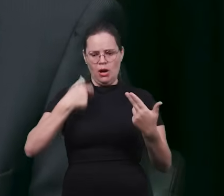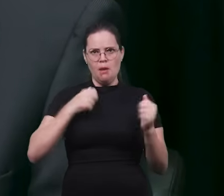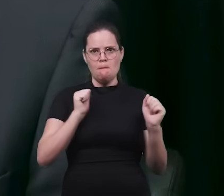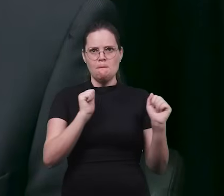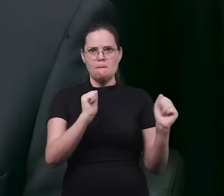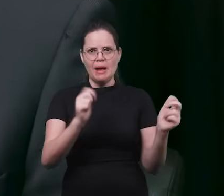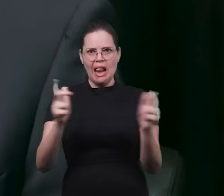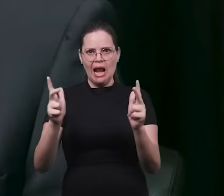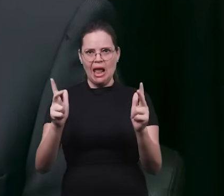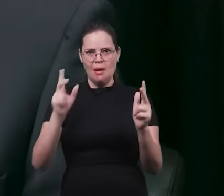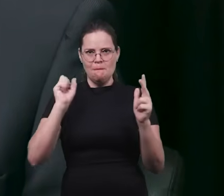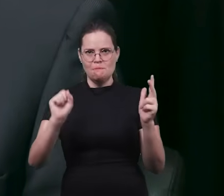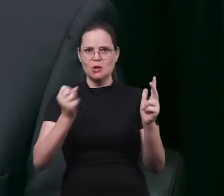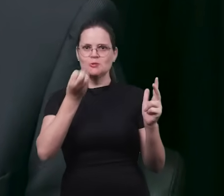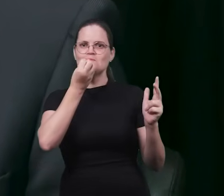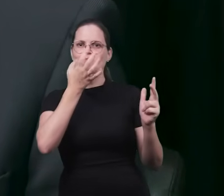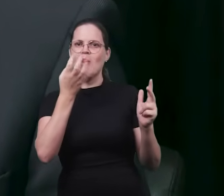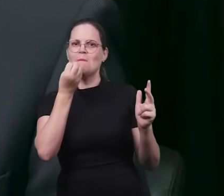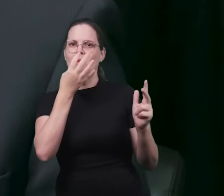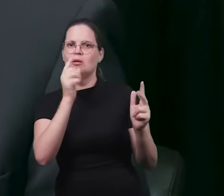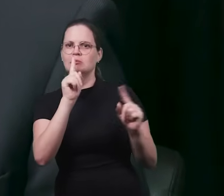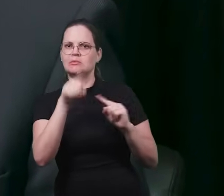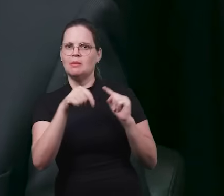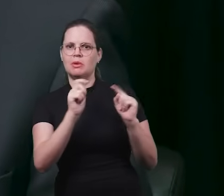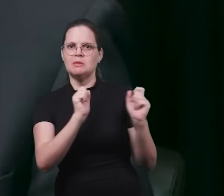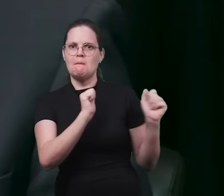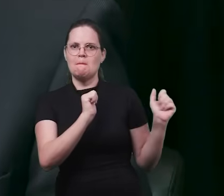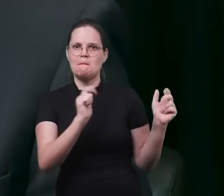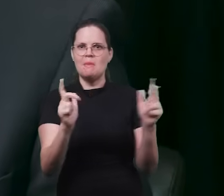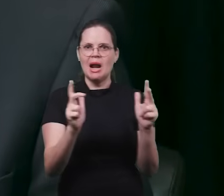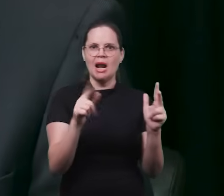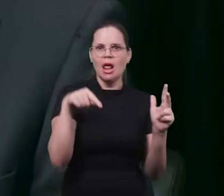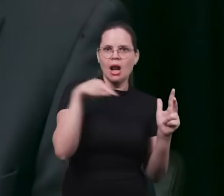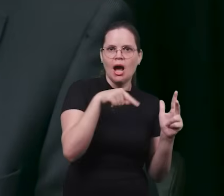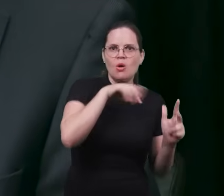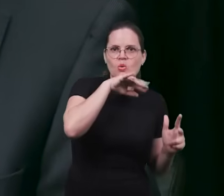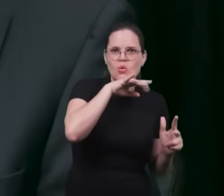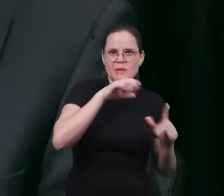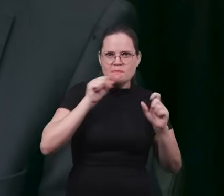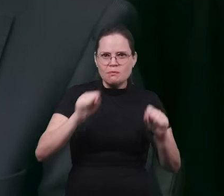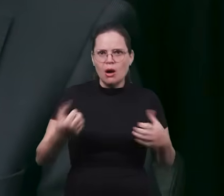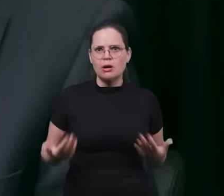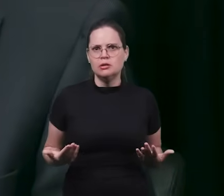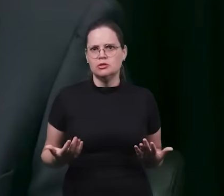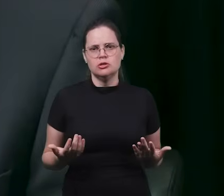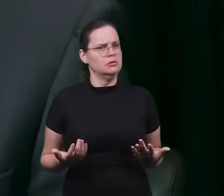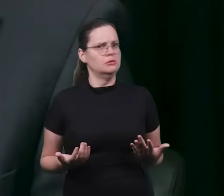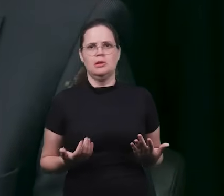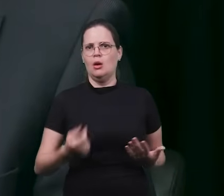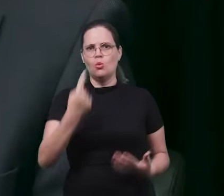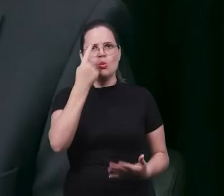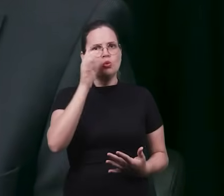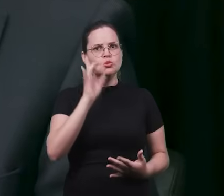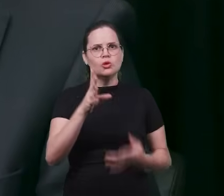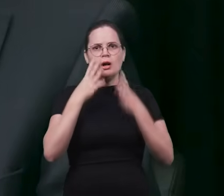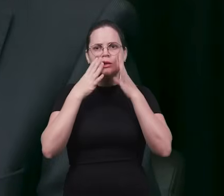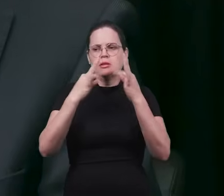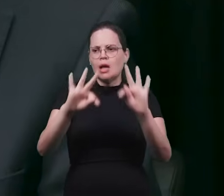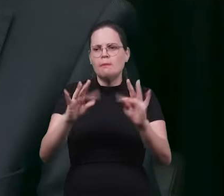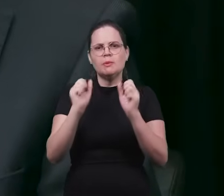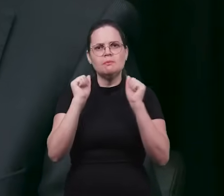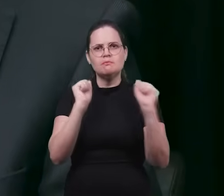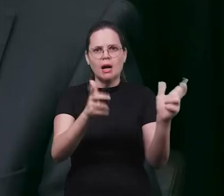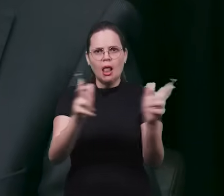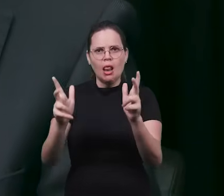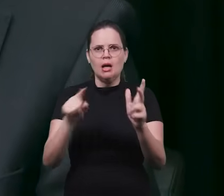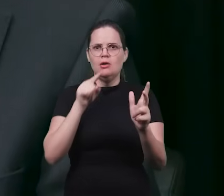edificação. Olha o padrão de exigência de Deus no Novo Testamento. Mas o que Deus está falando aqui é isso. Você tem uma